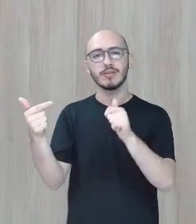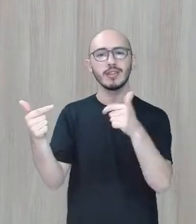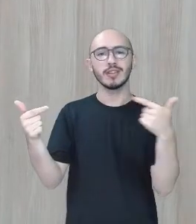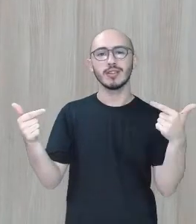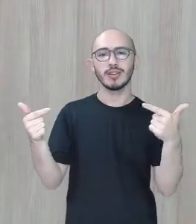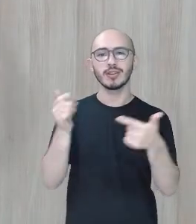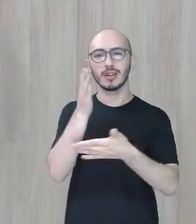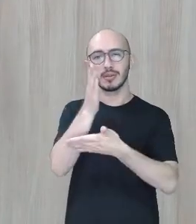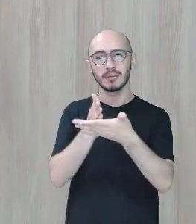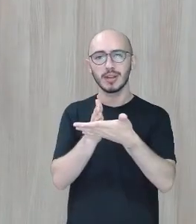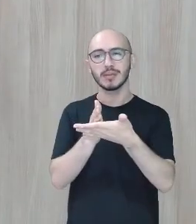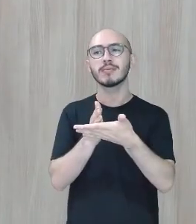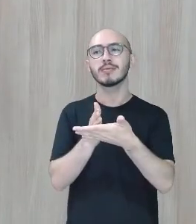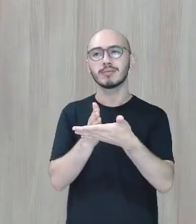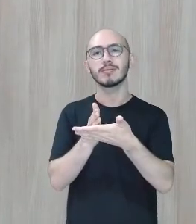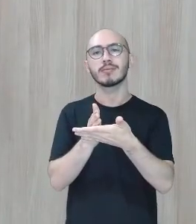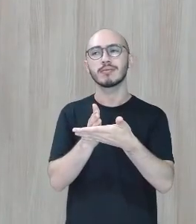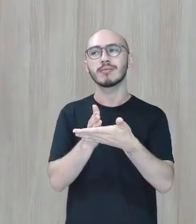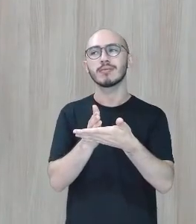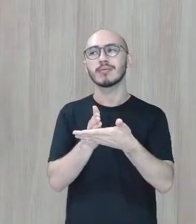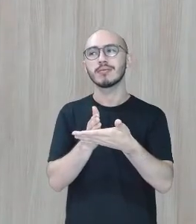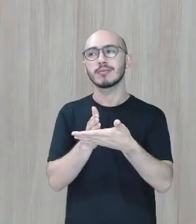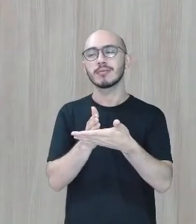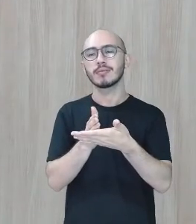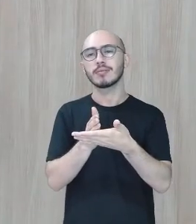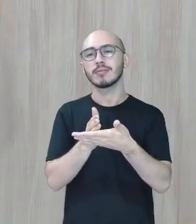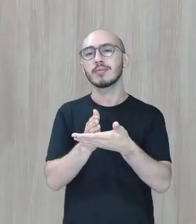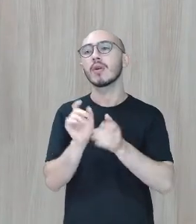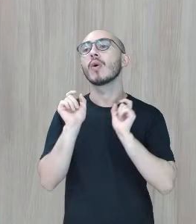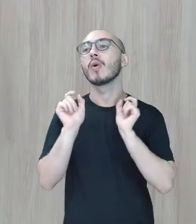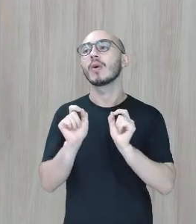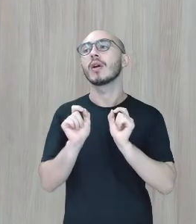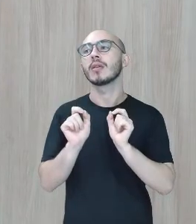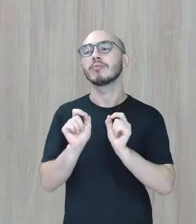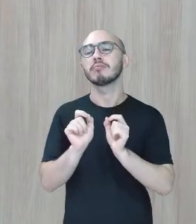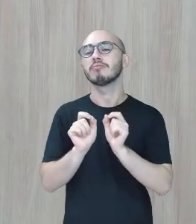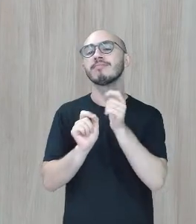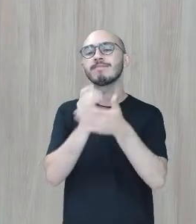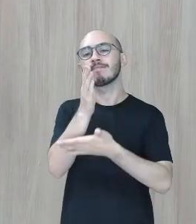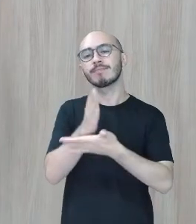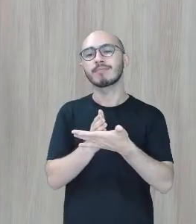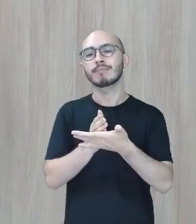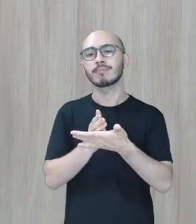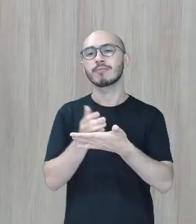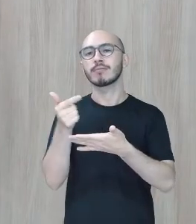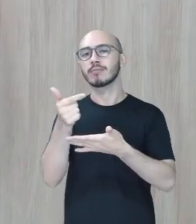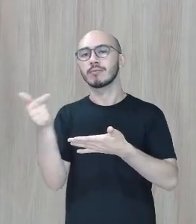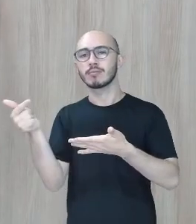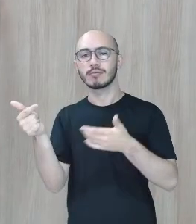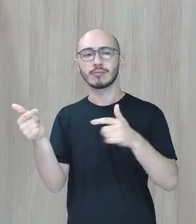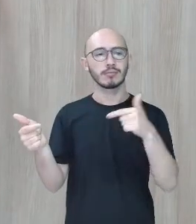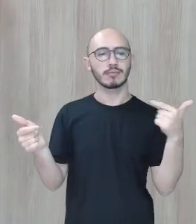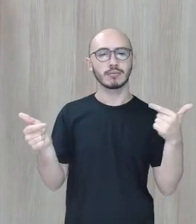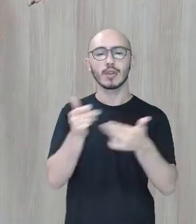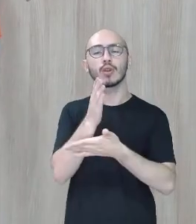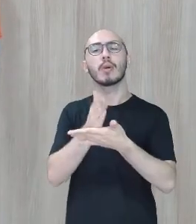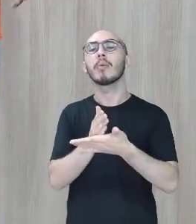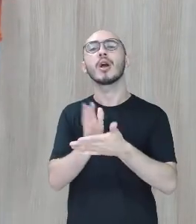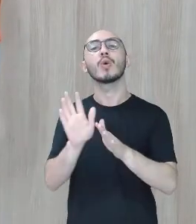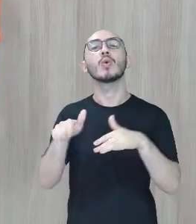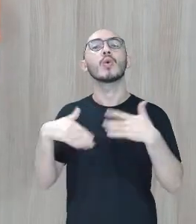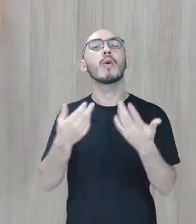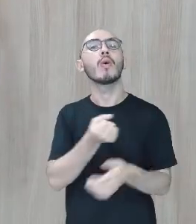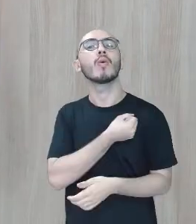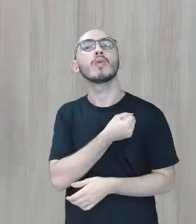está para o outro. Eu quero encontrar os valores o quê? Centrais, o termo central para poder calcular a mediana,